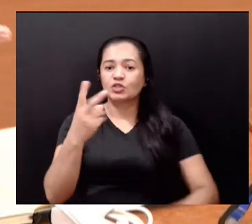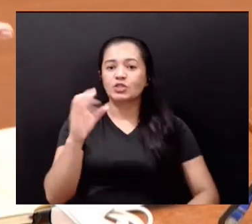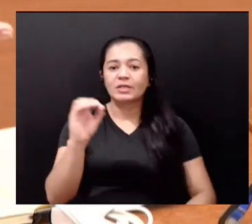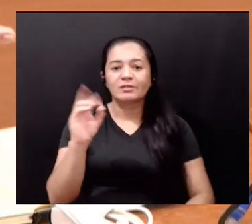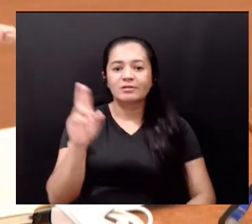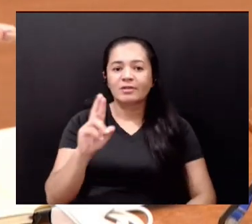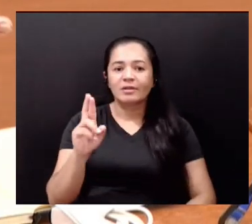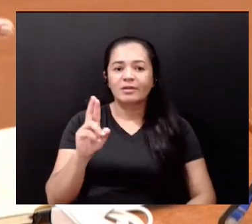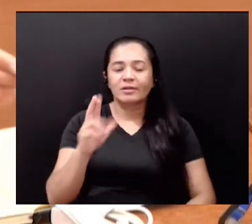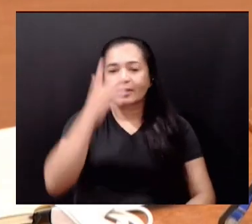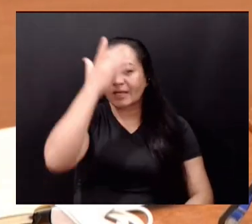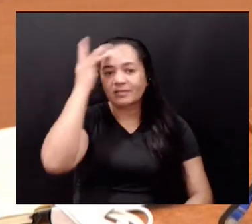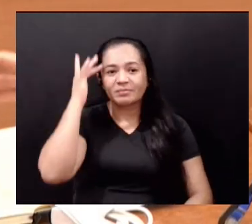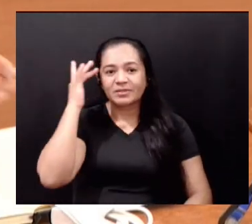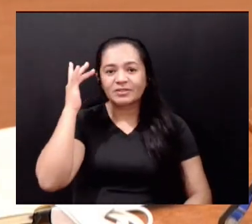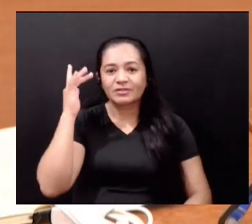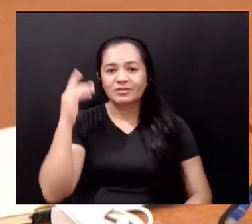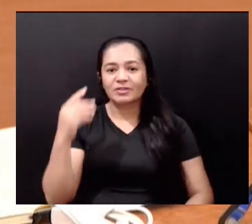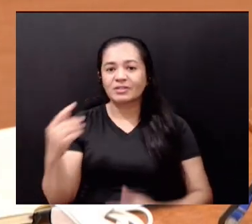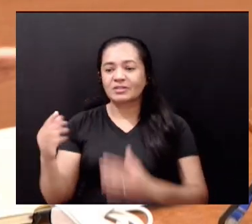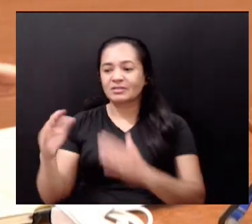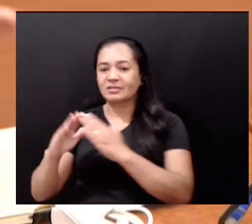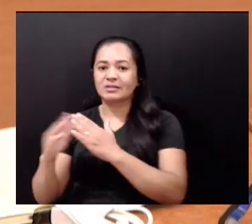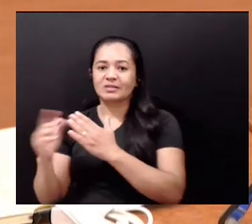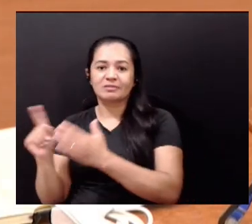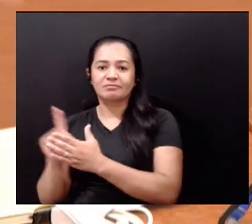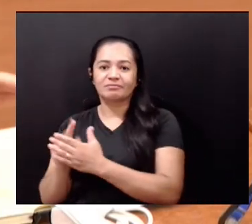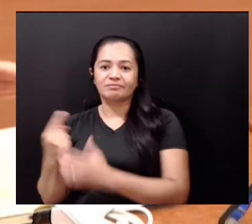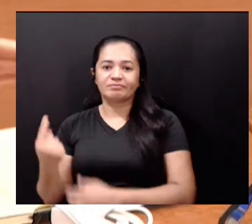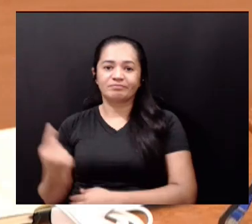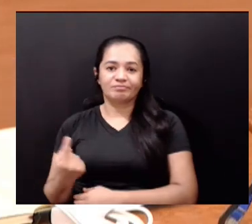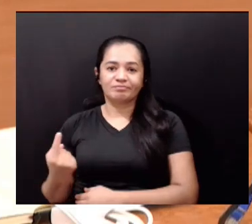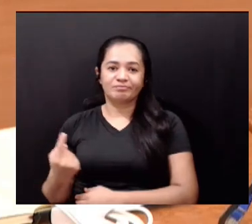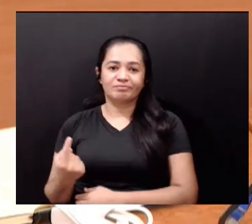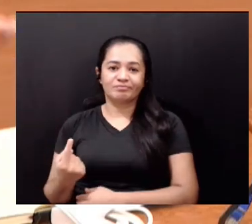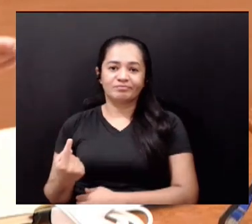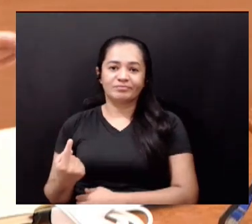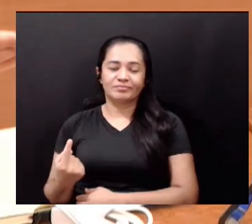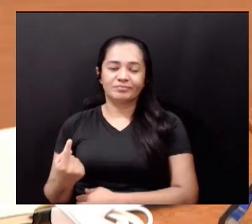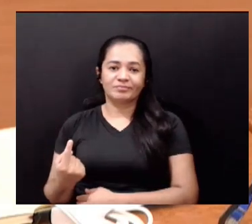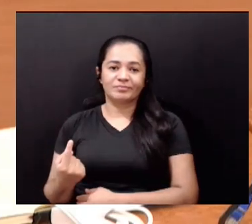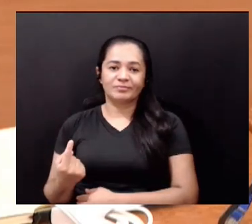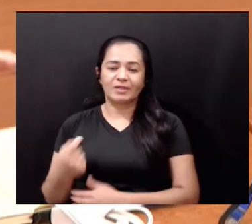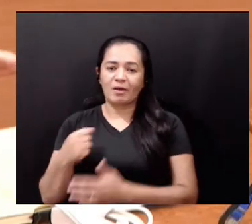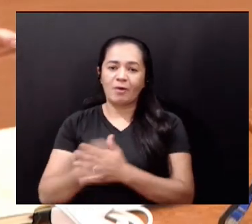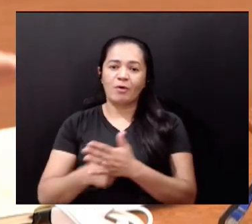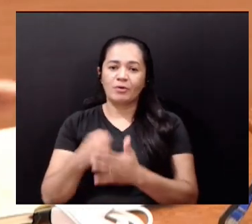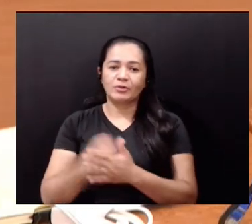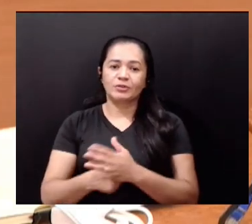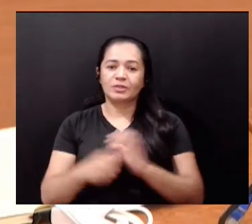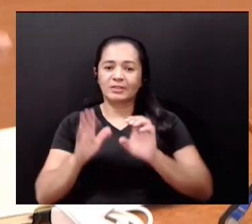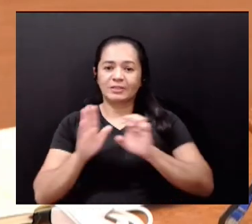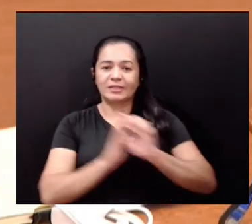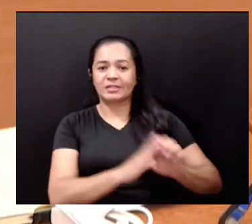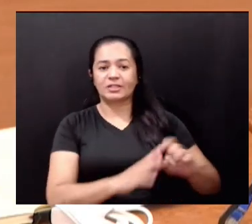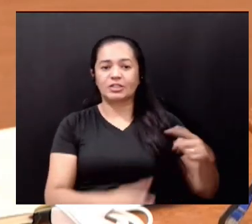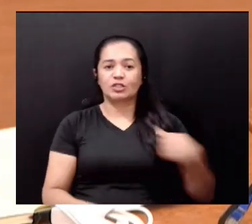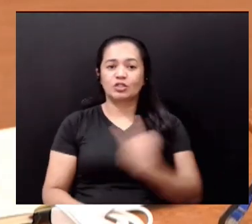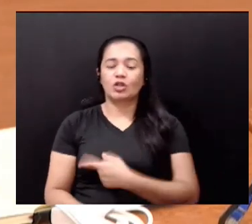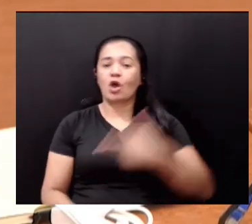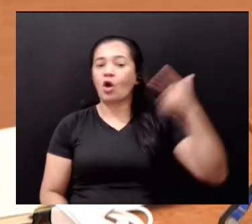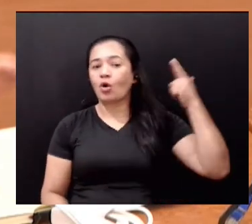fazer o isolamento social. Com muita luta, com muita organização da esquerda, nós conseguimos ampliar esse auxílio,